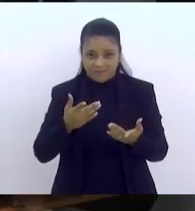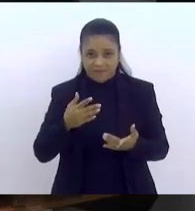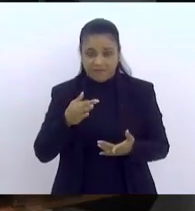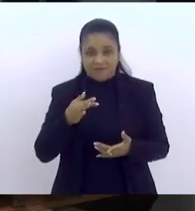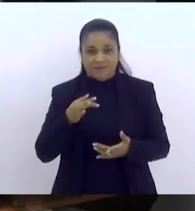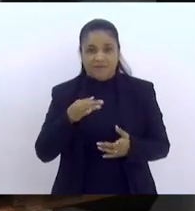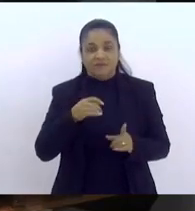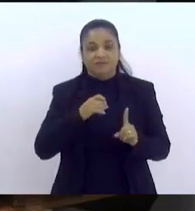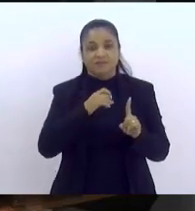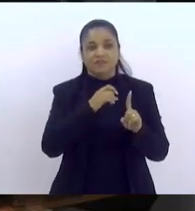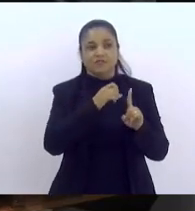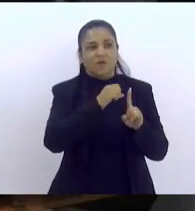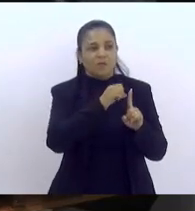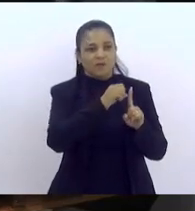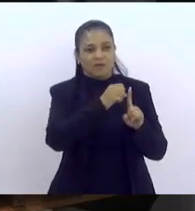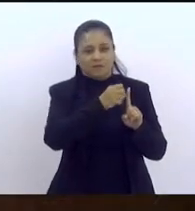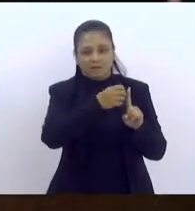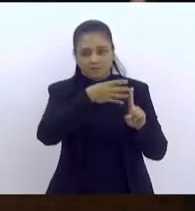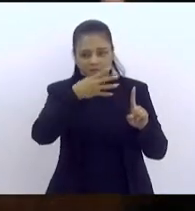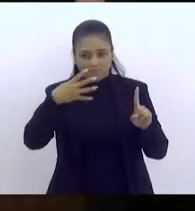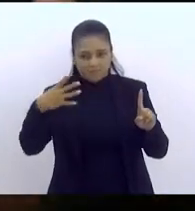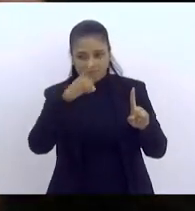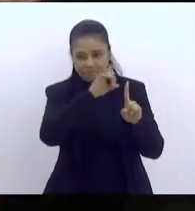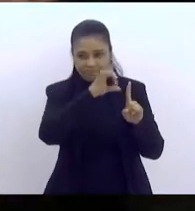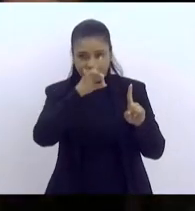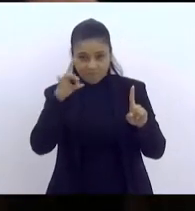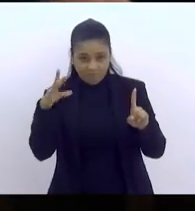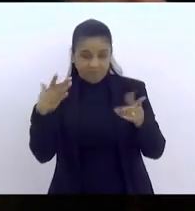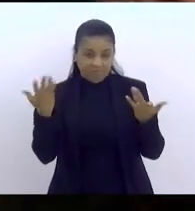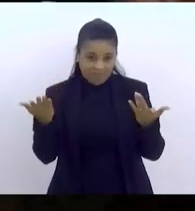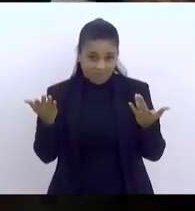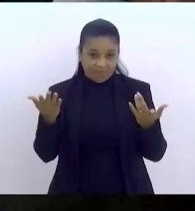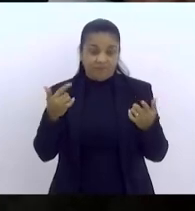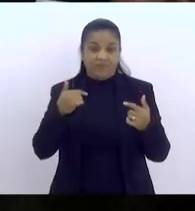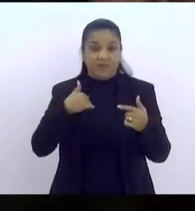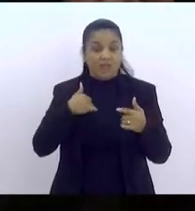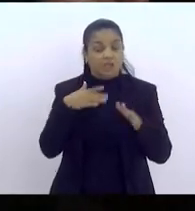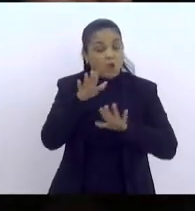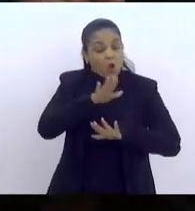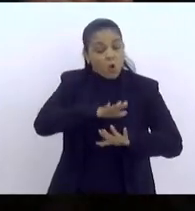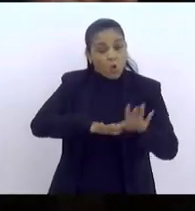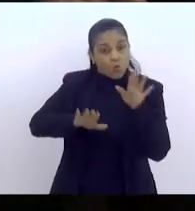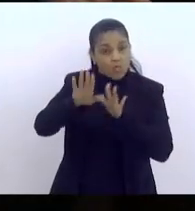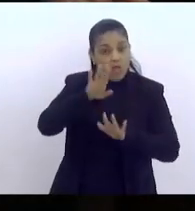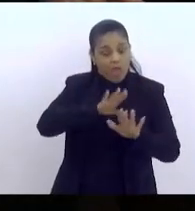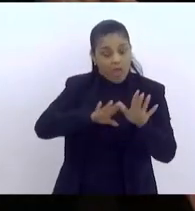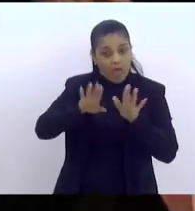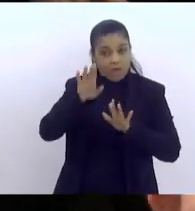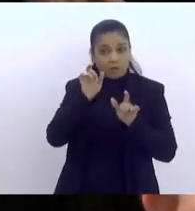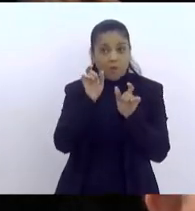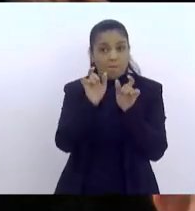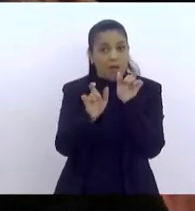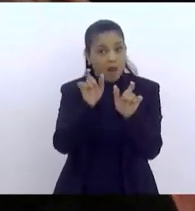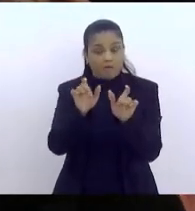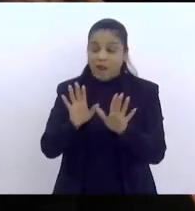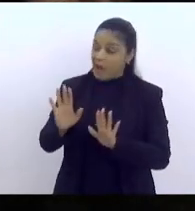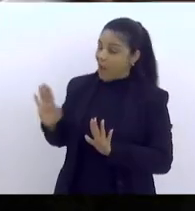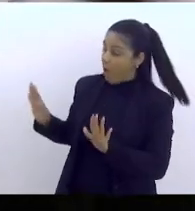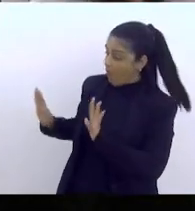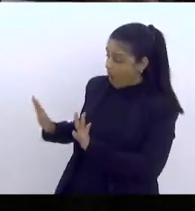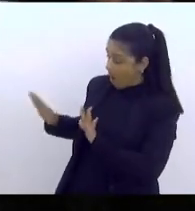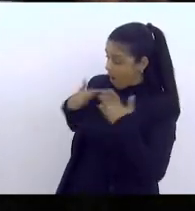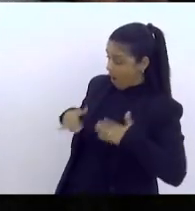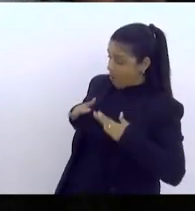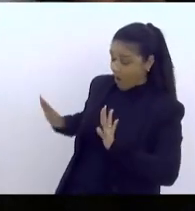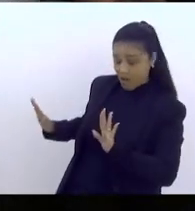Amorim é réu, Tiago também, Gagliasso está respondendo, então hoje temos que tomar cuidado. Calma aí, vamos segurar, tá?